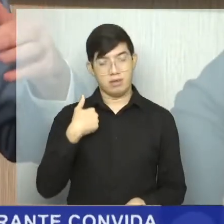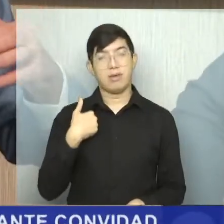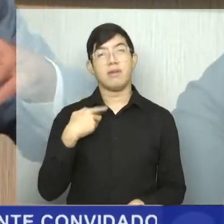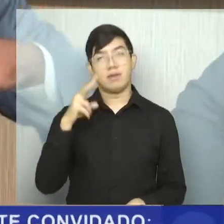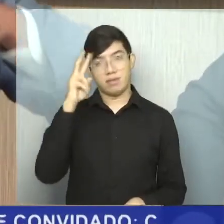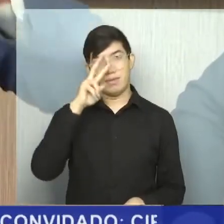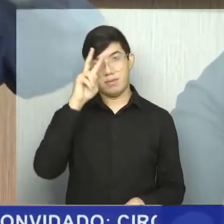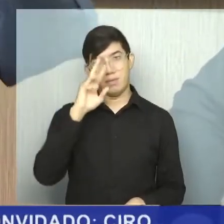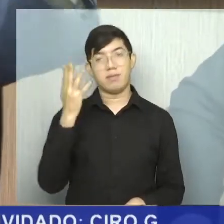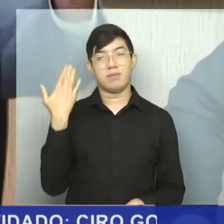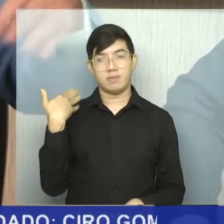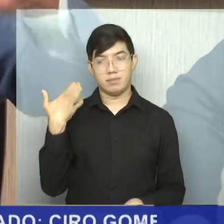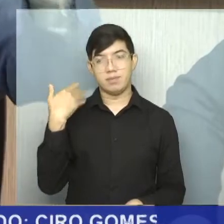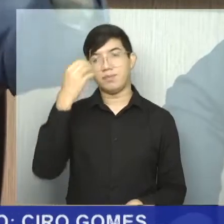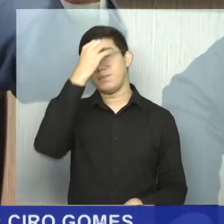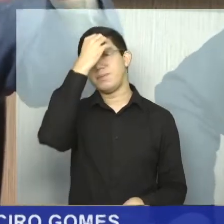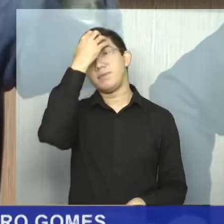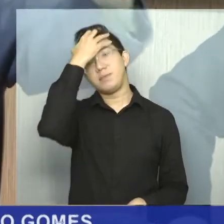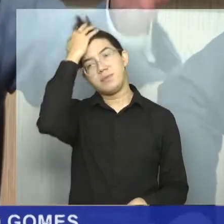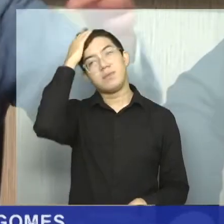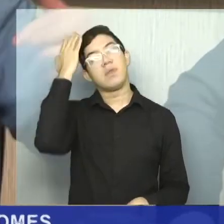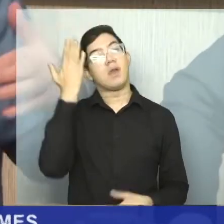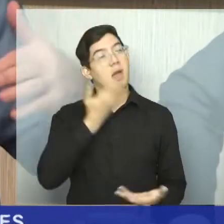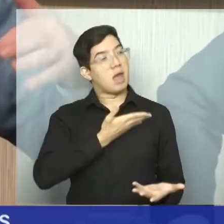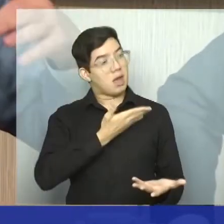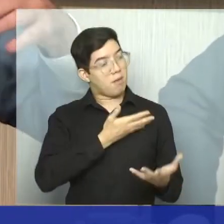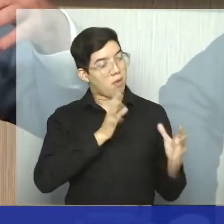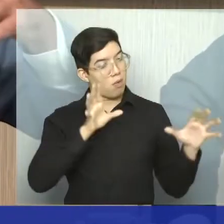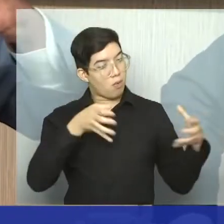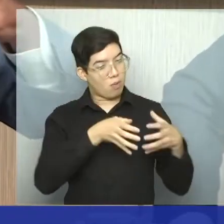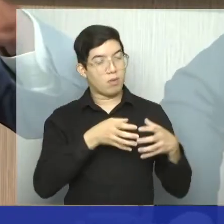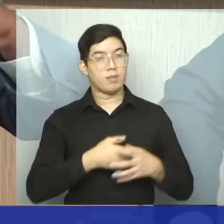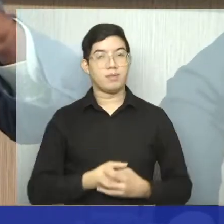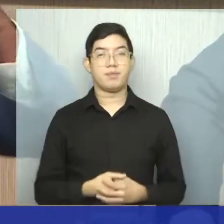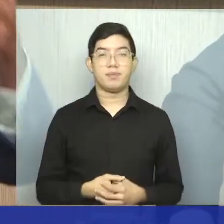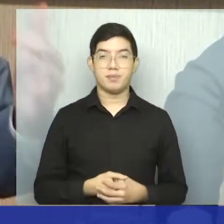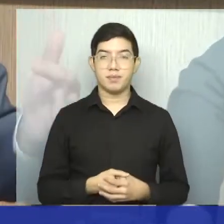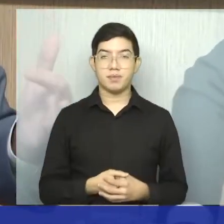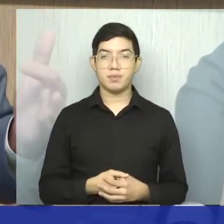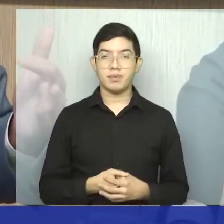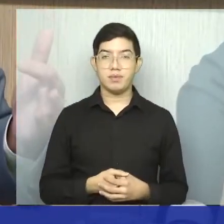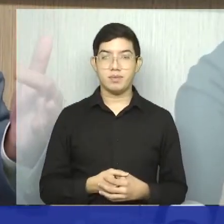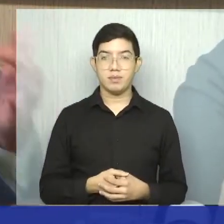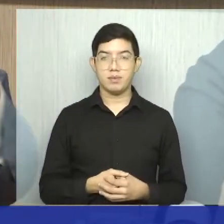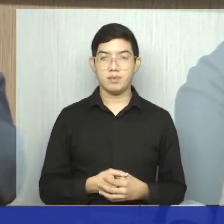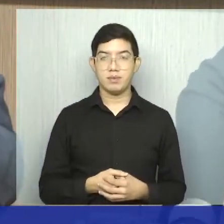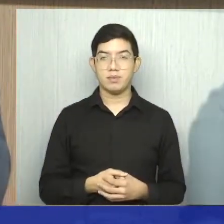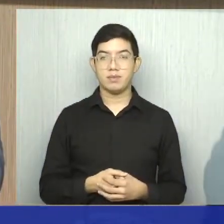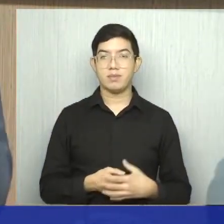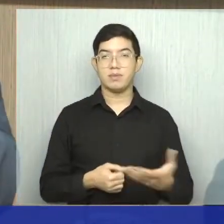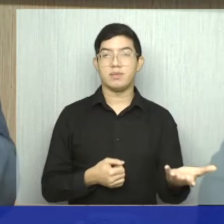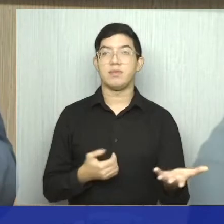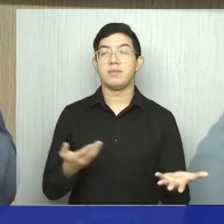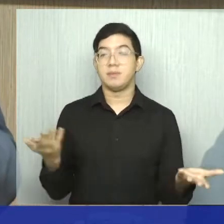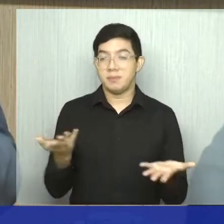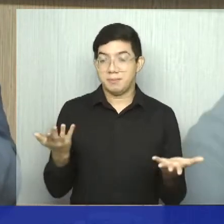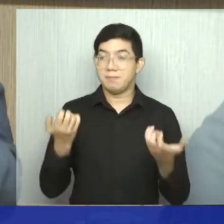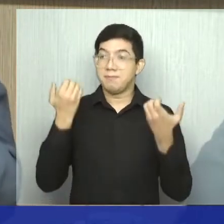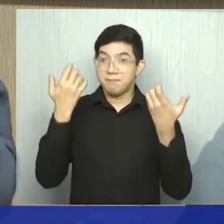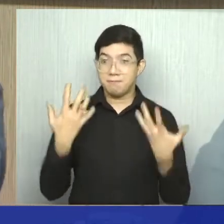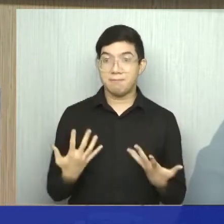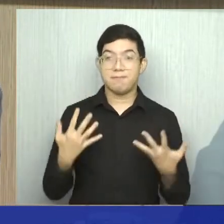vagamente. Os meus colegas, tá entendendo? Os meus colegas, é. Vocês não querem falar sério. Eu estou falando que a